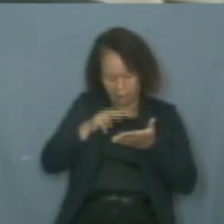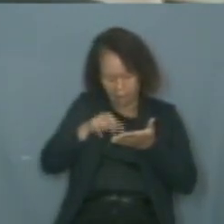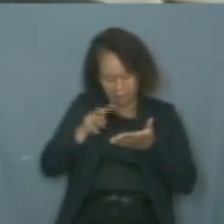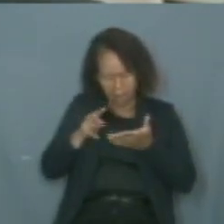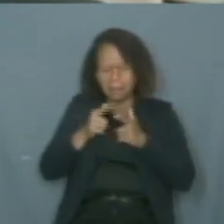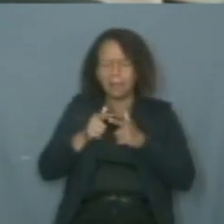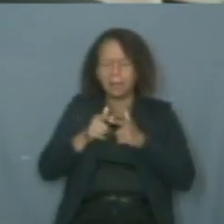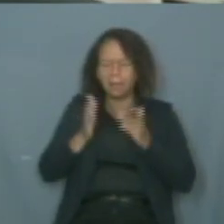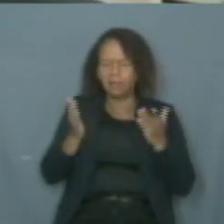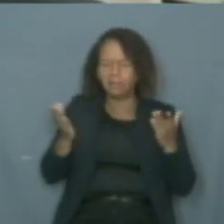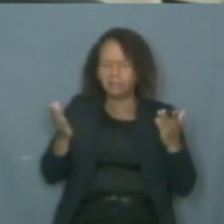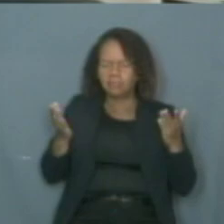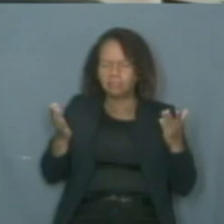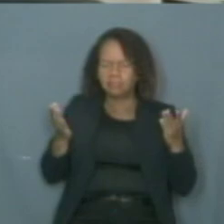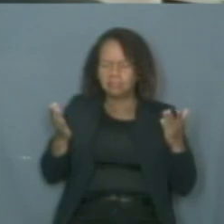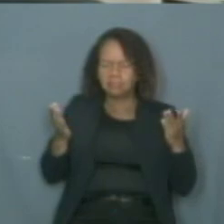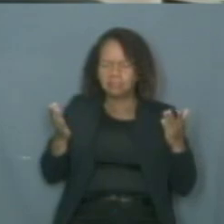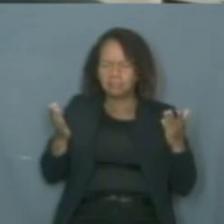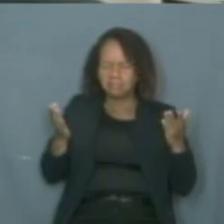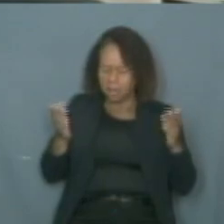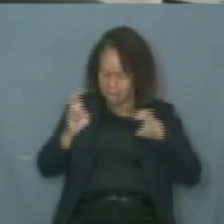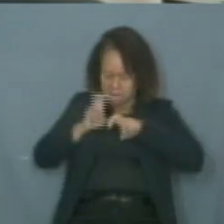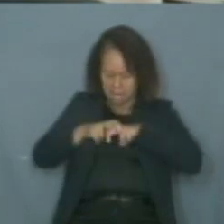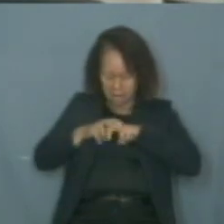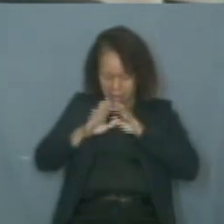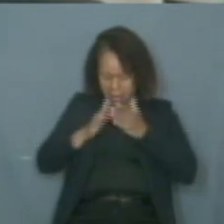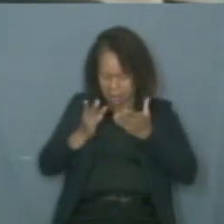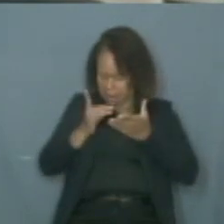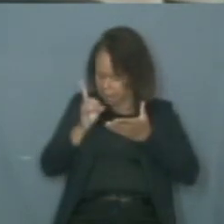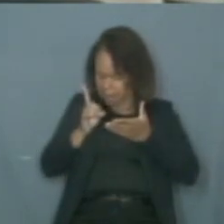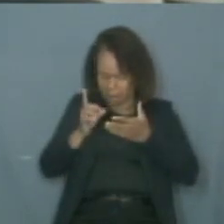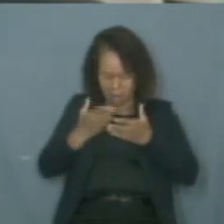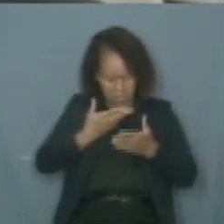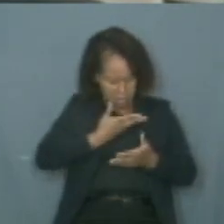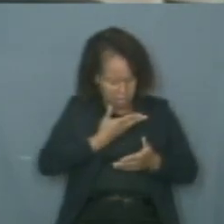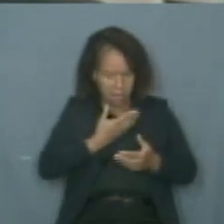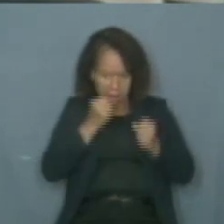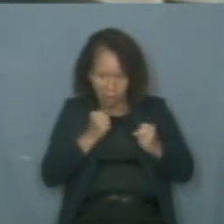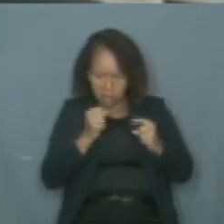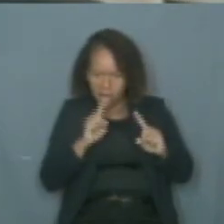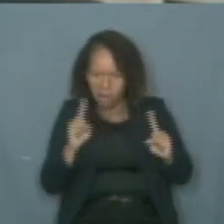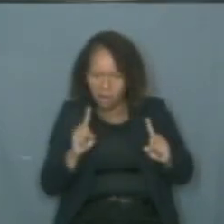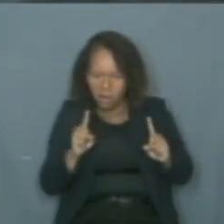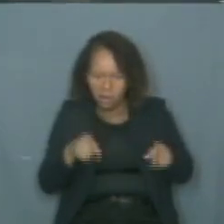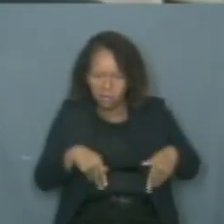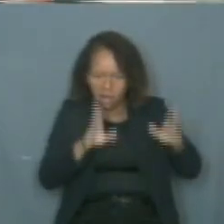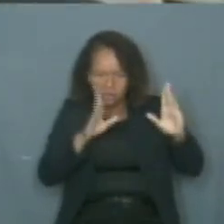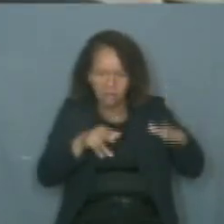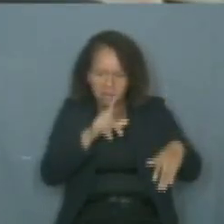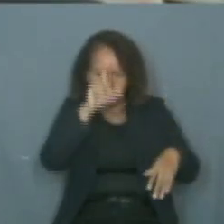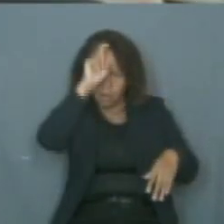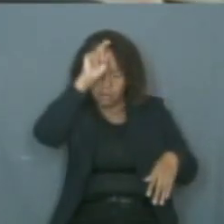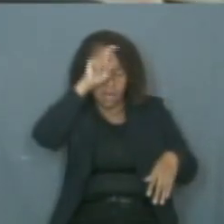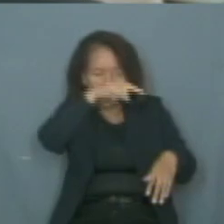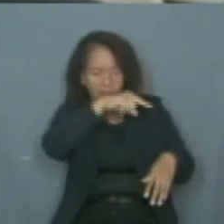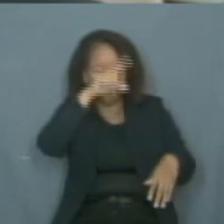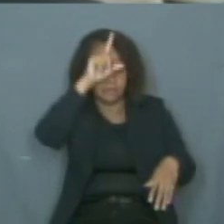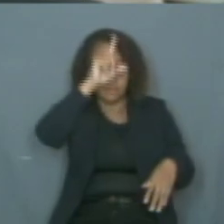problema? Eu vou sentar e ler minha Bíblia com meus amigos. Posso não? No corredor ali da Católica, da Federal, o que